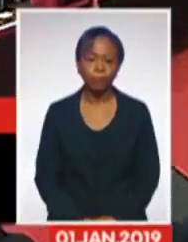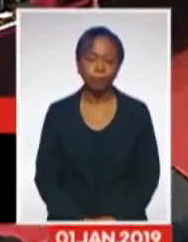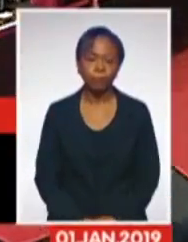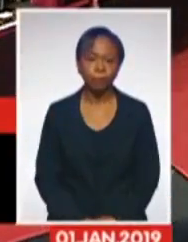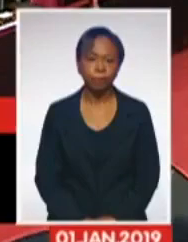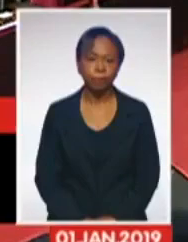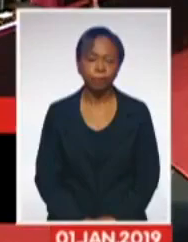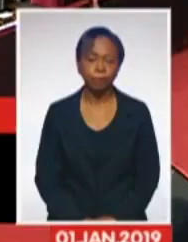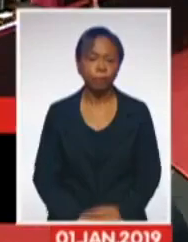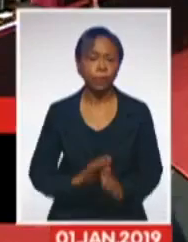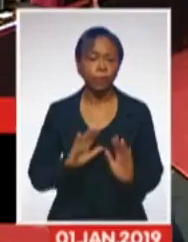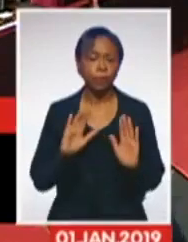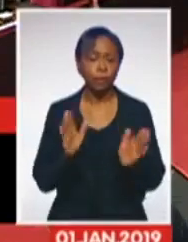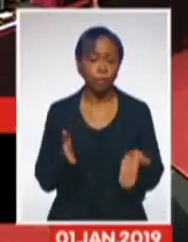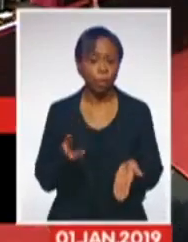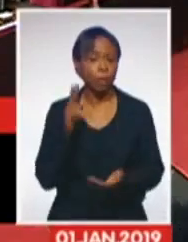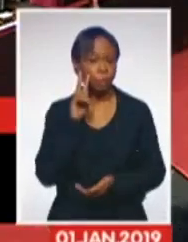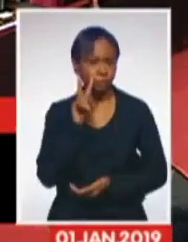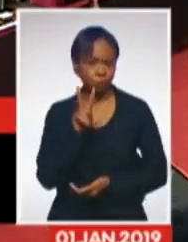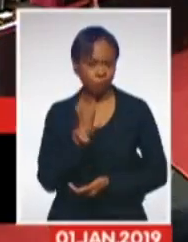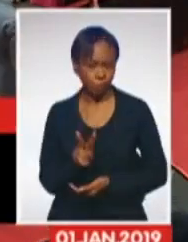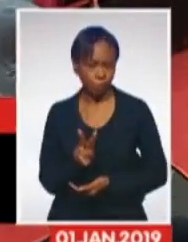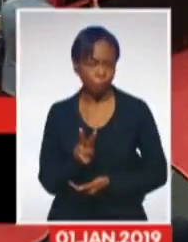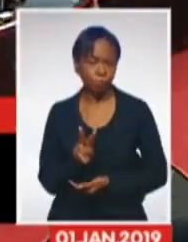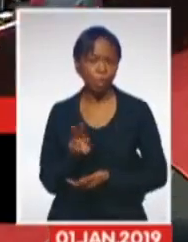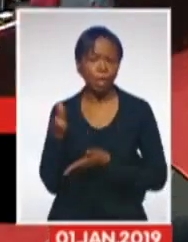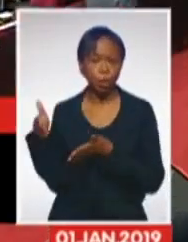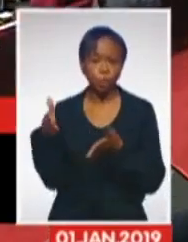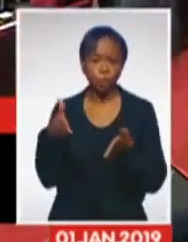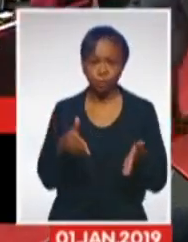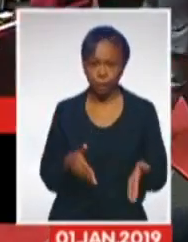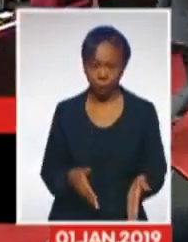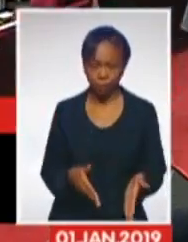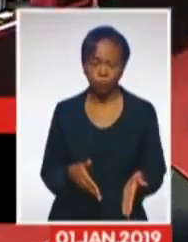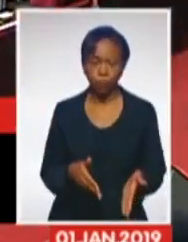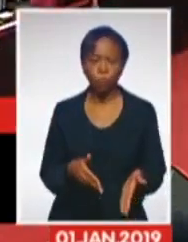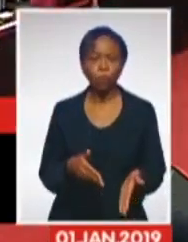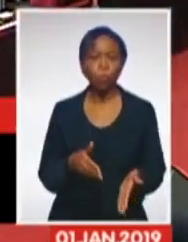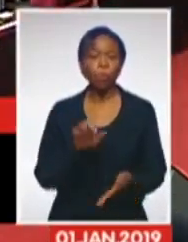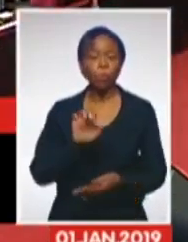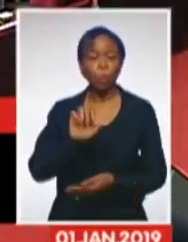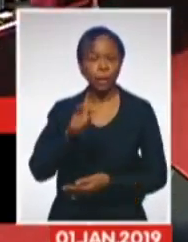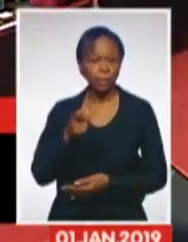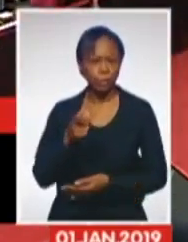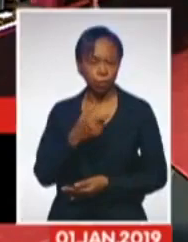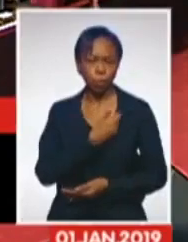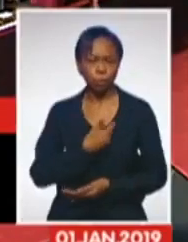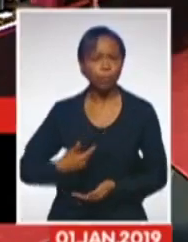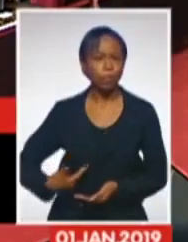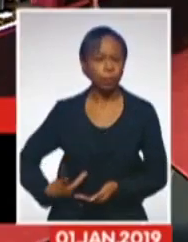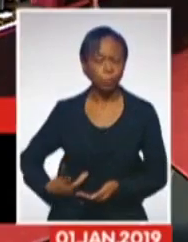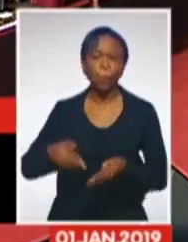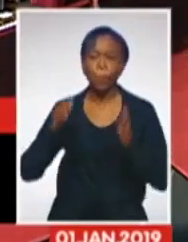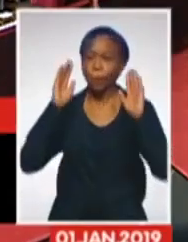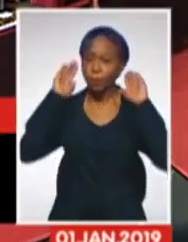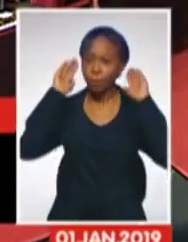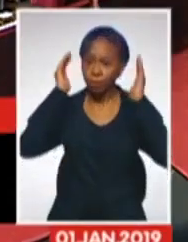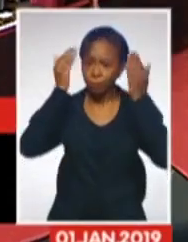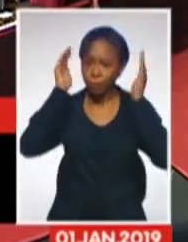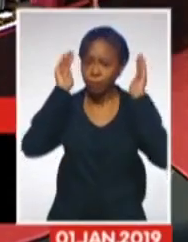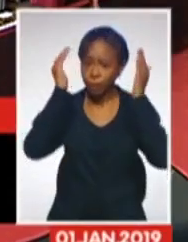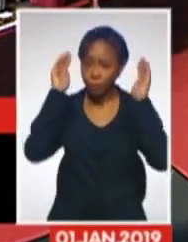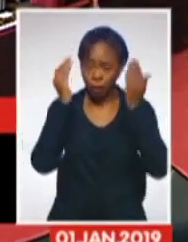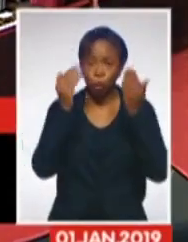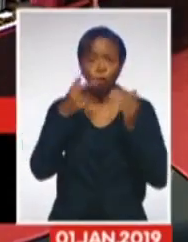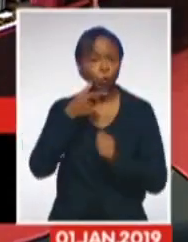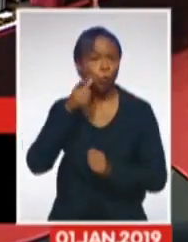Nós vimos há pouco a chegada do governador Fernando Pimentel ao plenário, ex-governador, que encerrou seu mandato na data